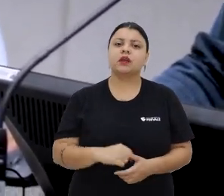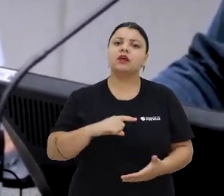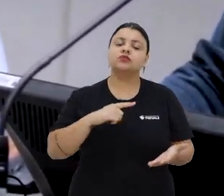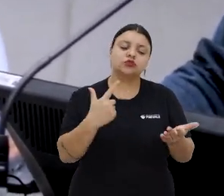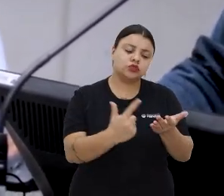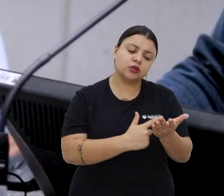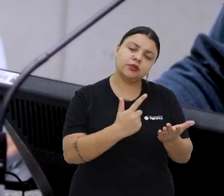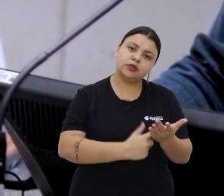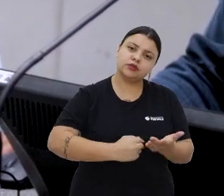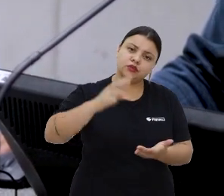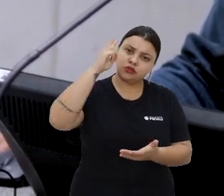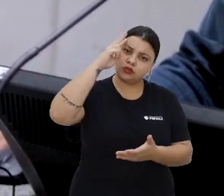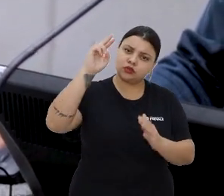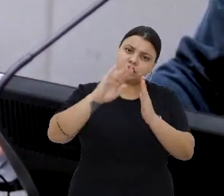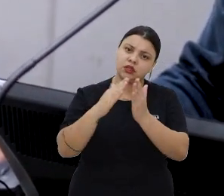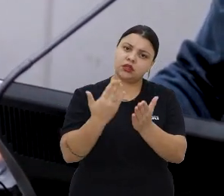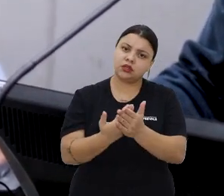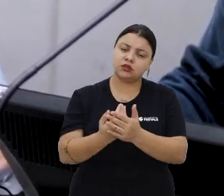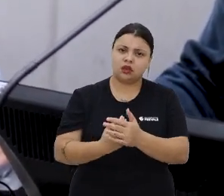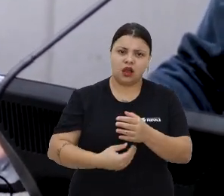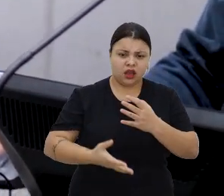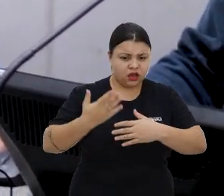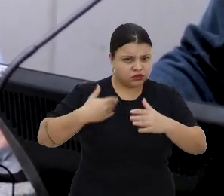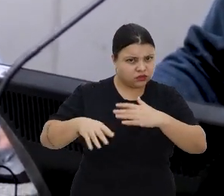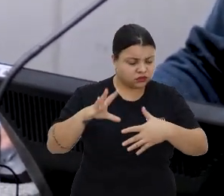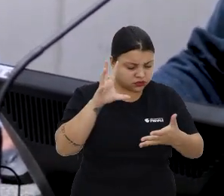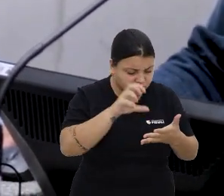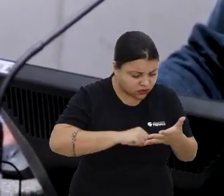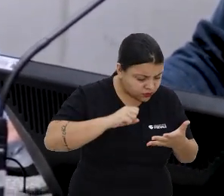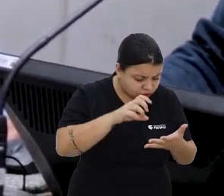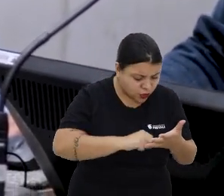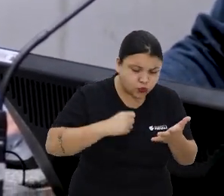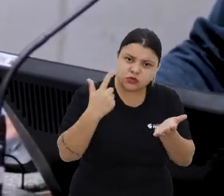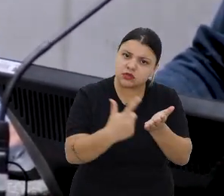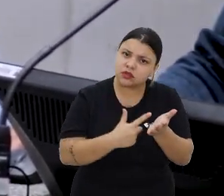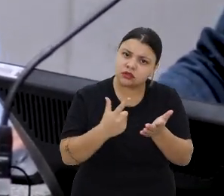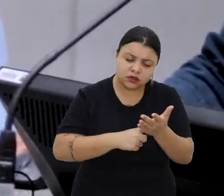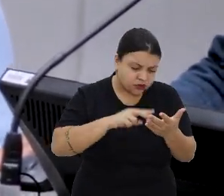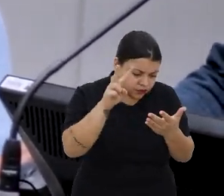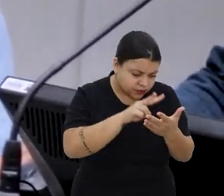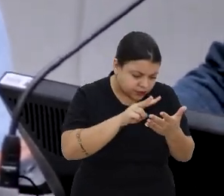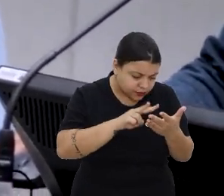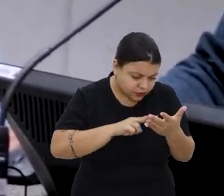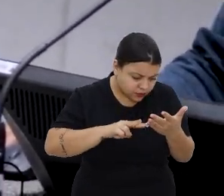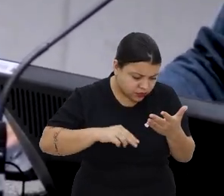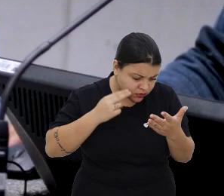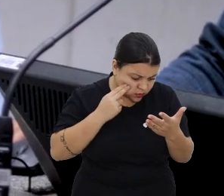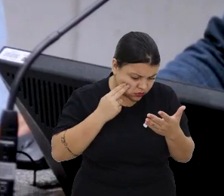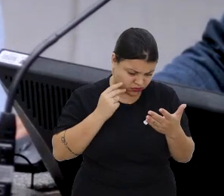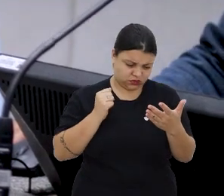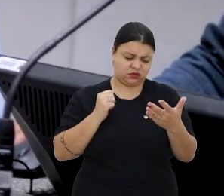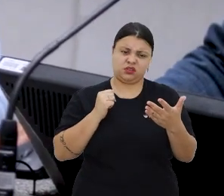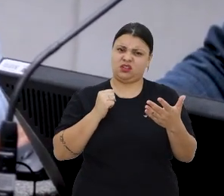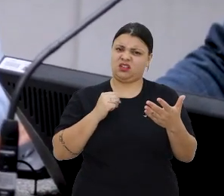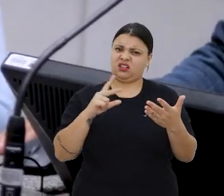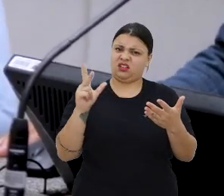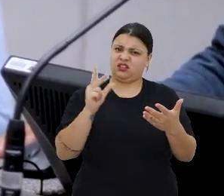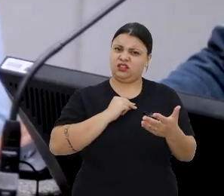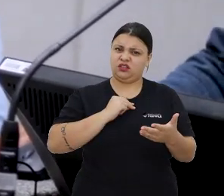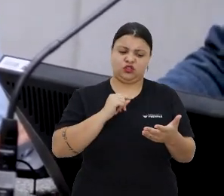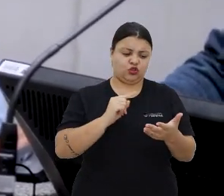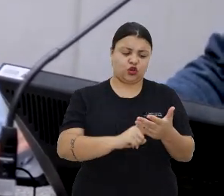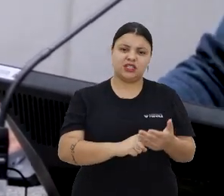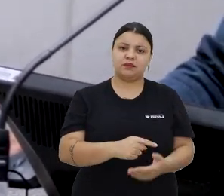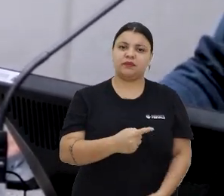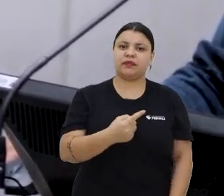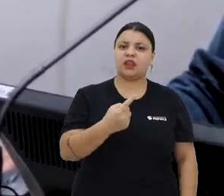de história da escola. Eu fui pesquisar, fui ler os livros e por isso que eu sempre chego com a frase, poxa, gente, era meia página,